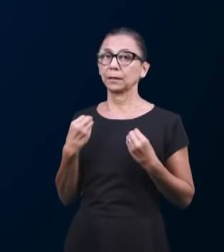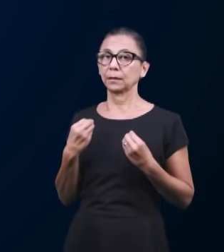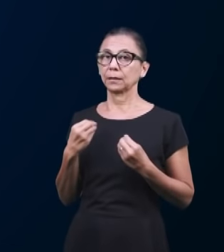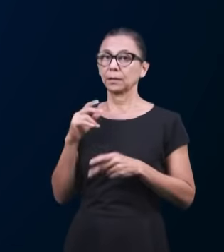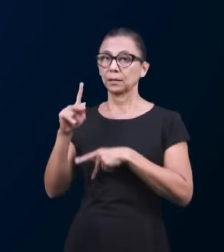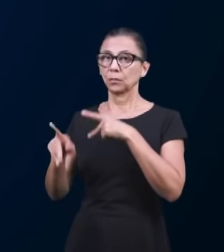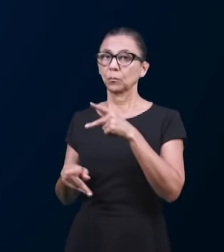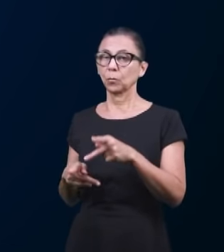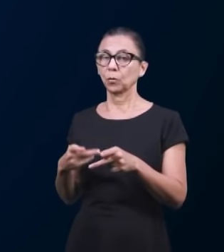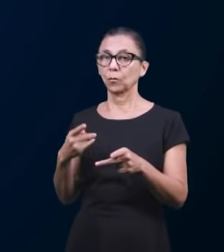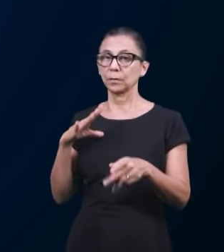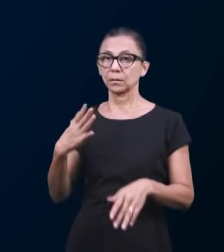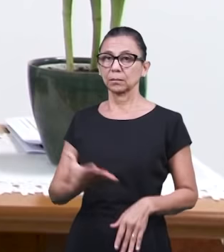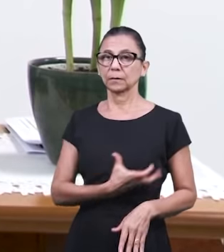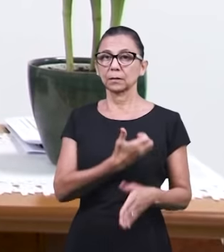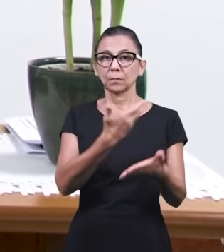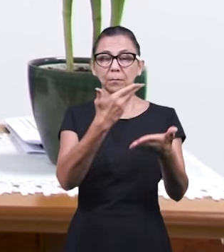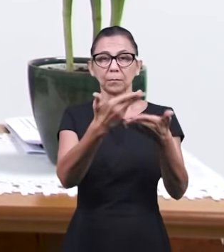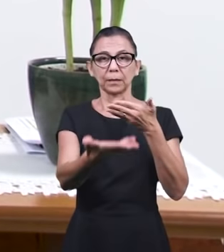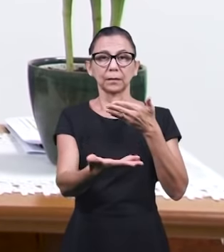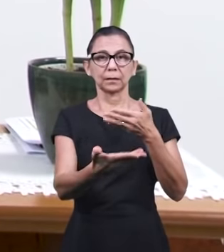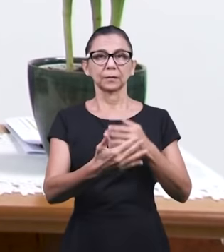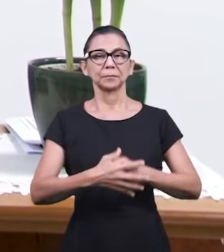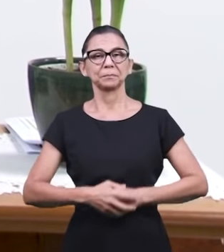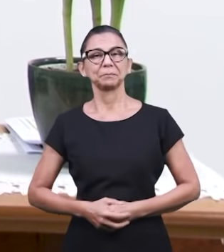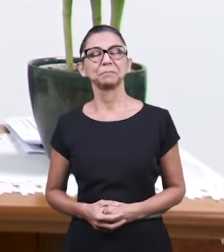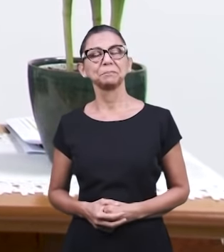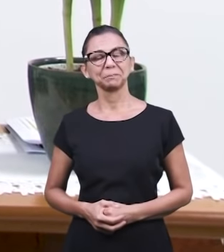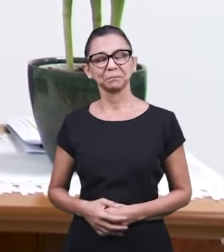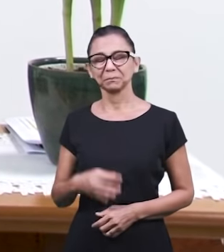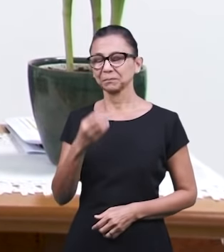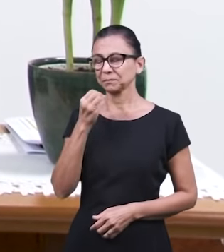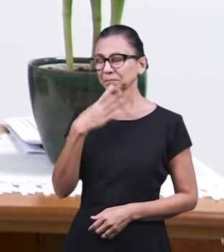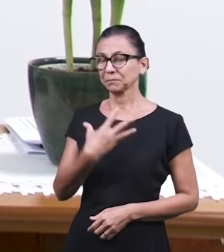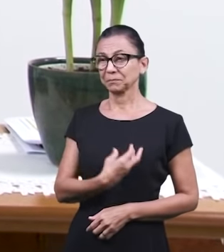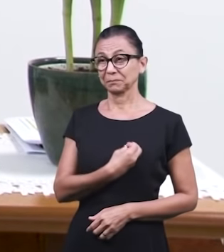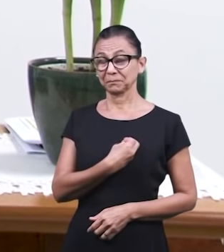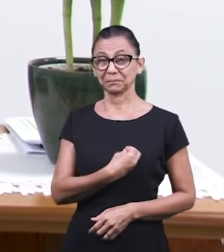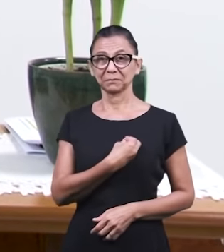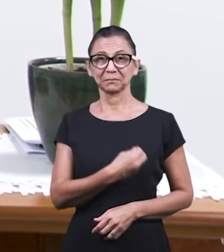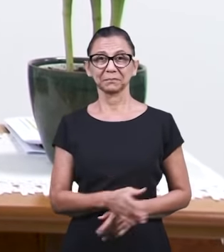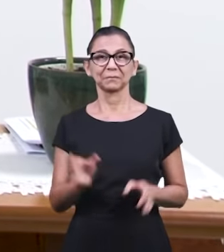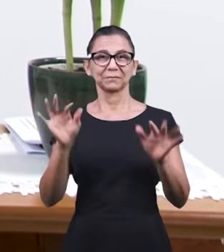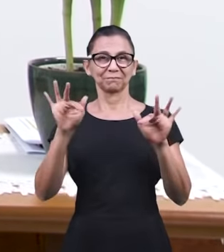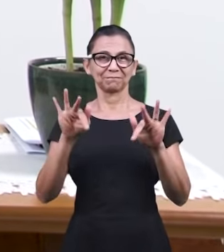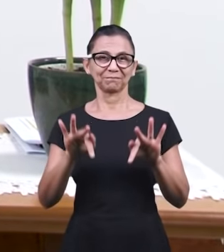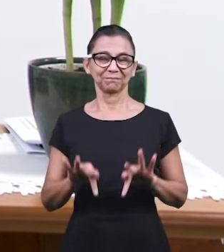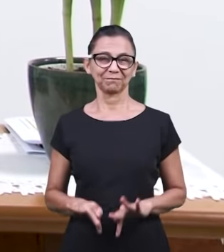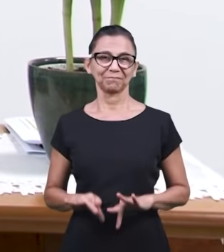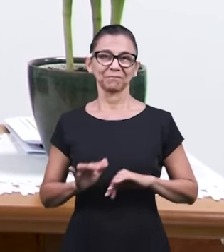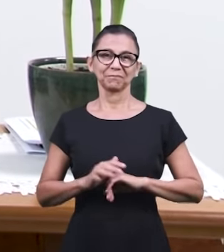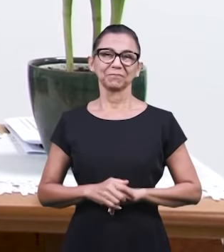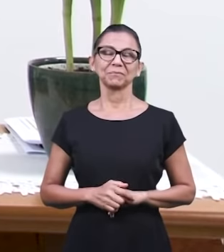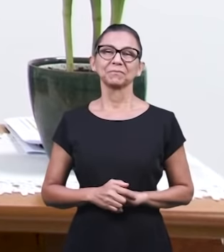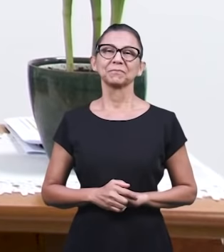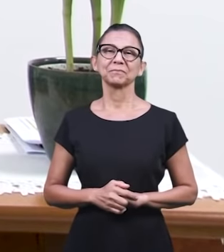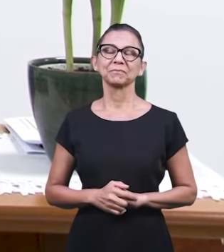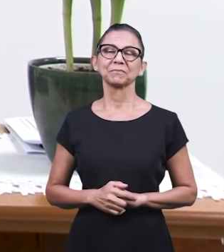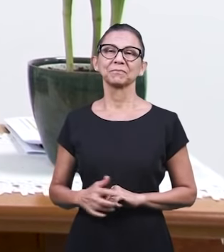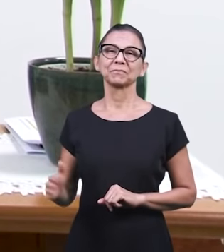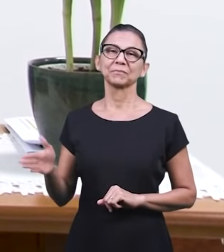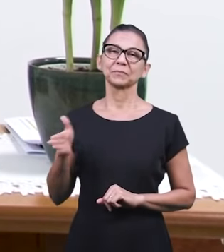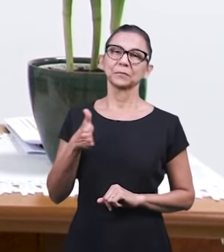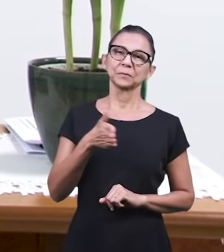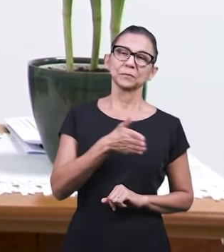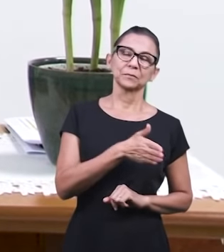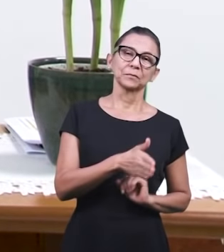Cristo Jesus. A paz do Senhor. Muito bem, Pamela. Boa participação. Estamos encerrando agora este terceiro